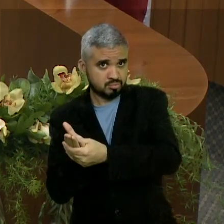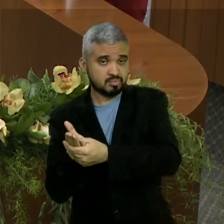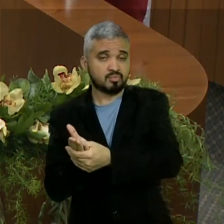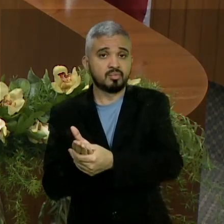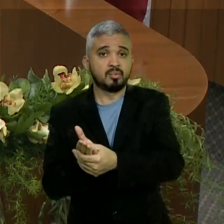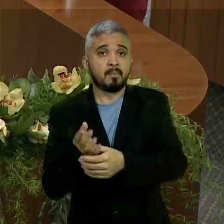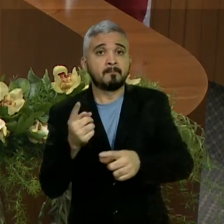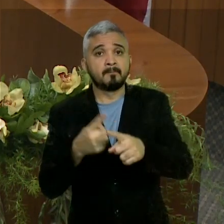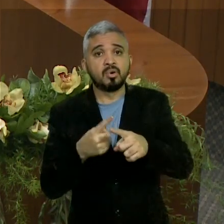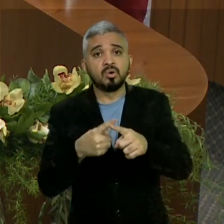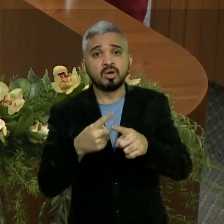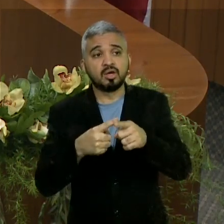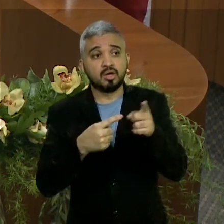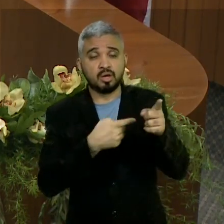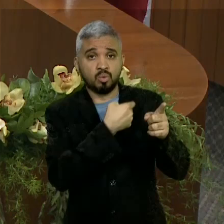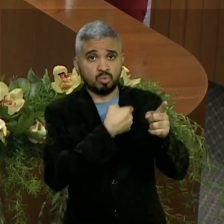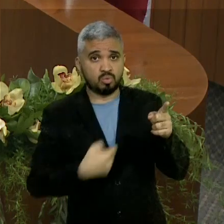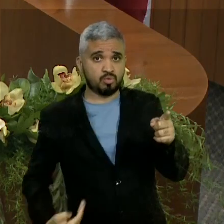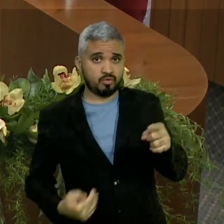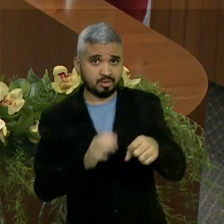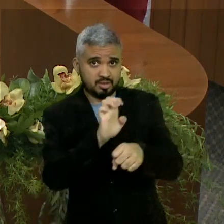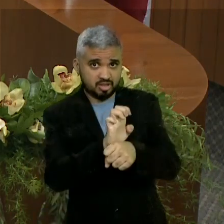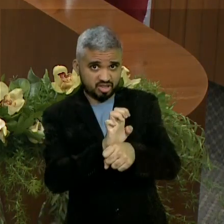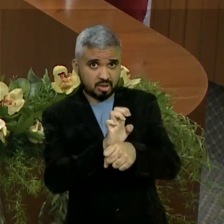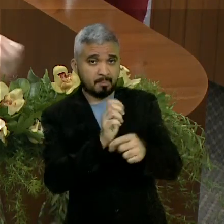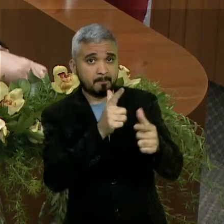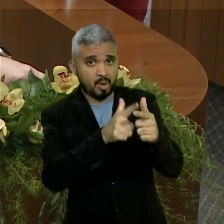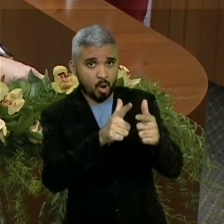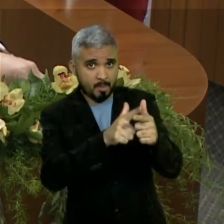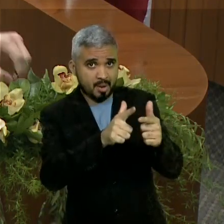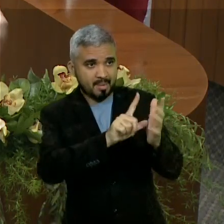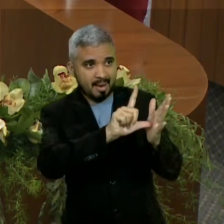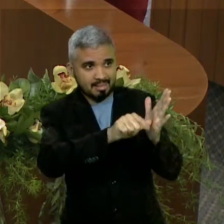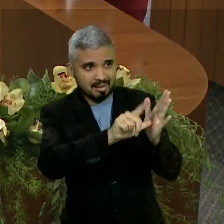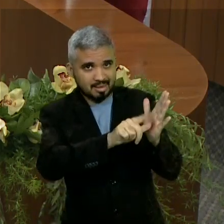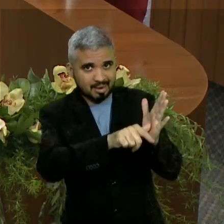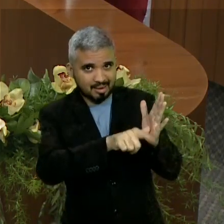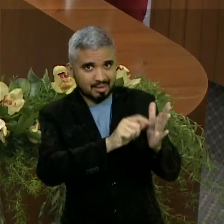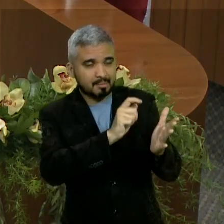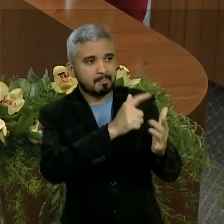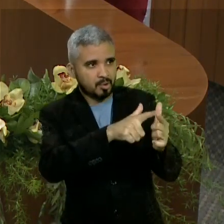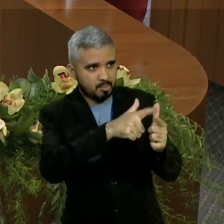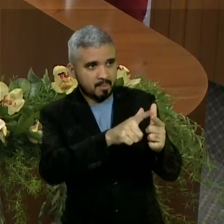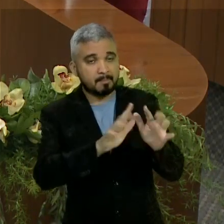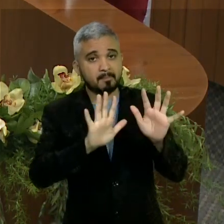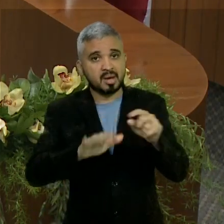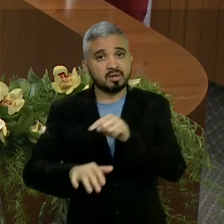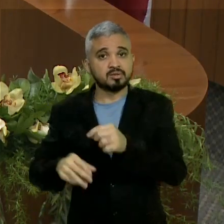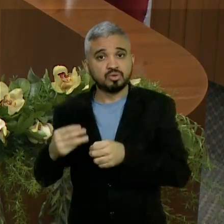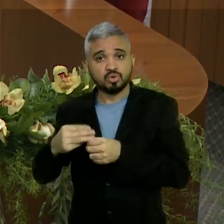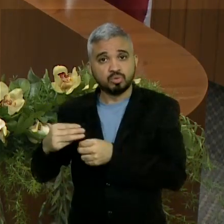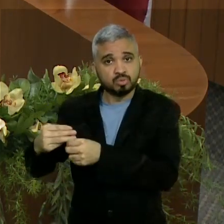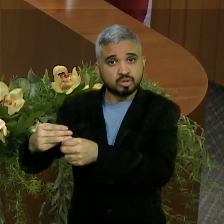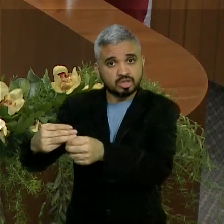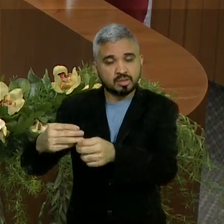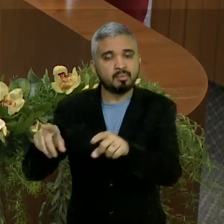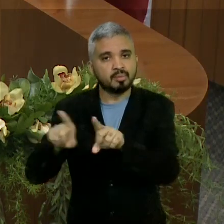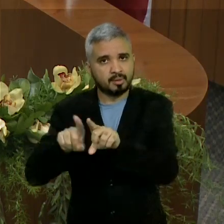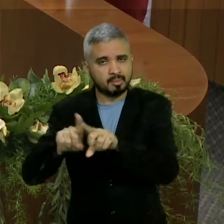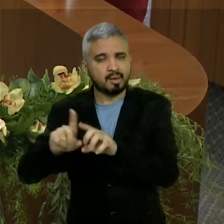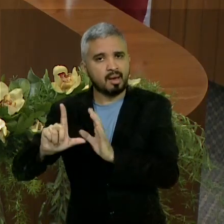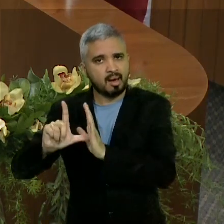estão e deputado Miltinho Aé foi mais dura do que eu que ainda tento